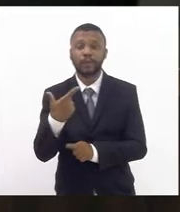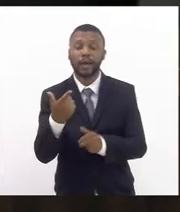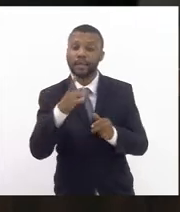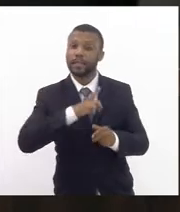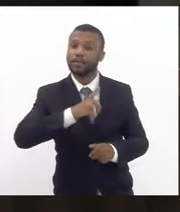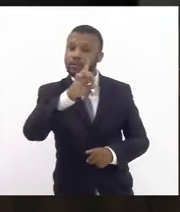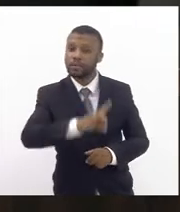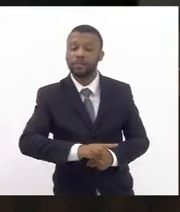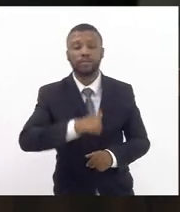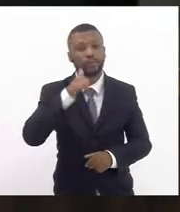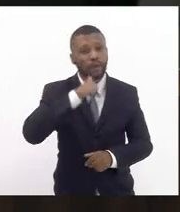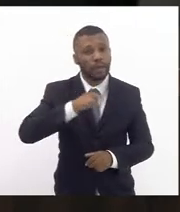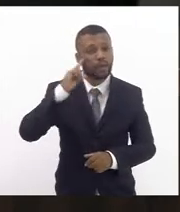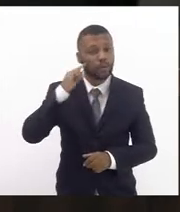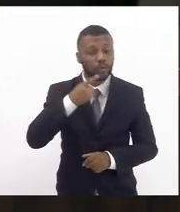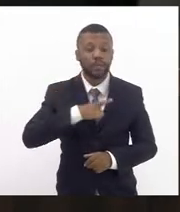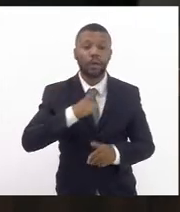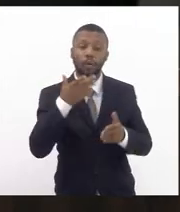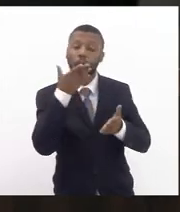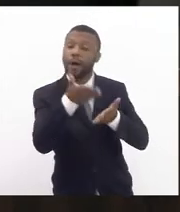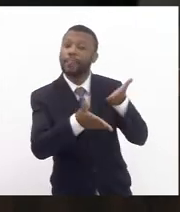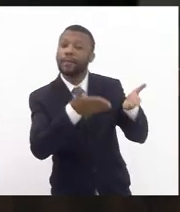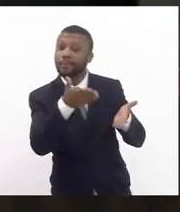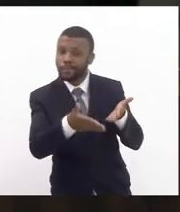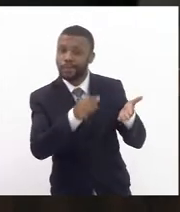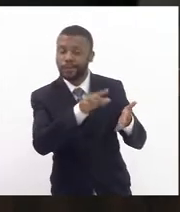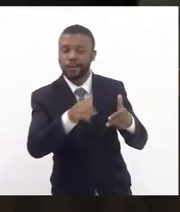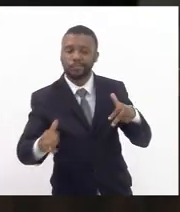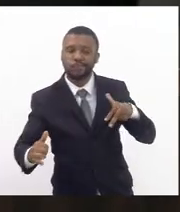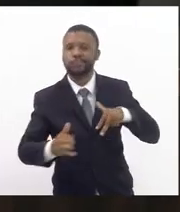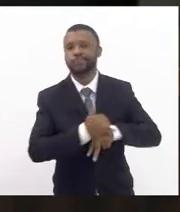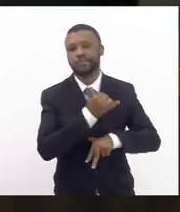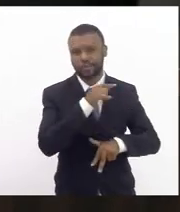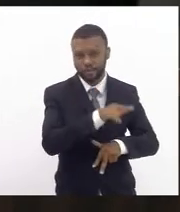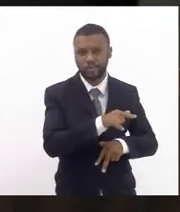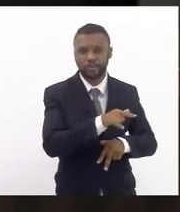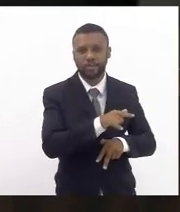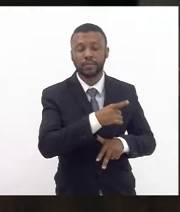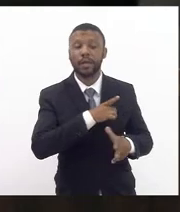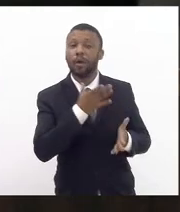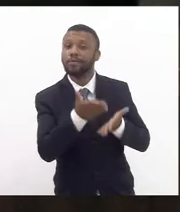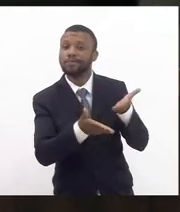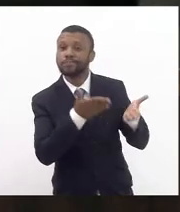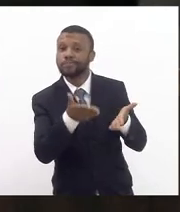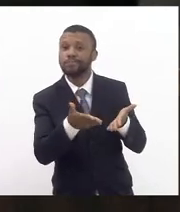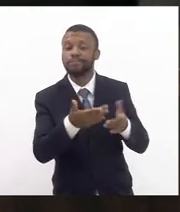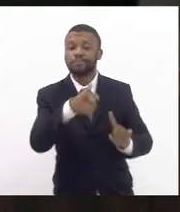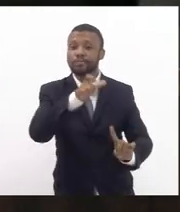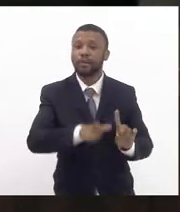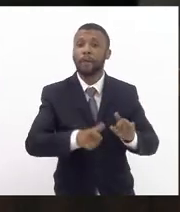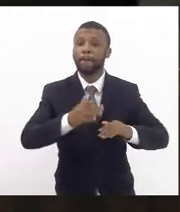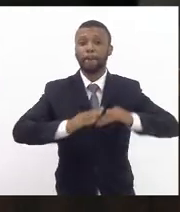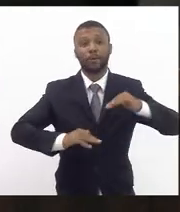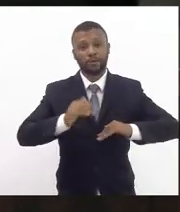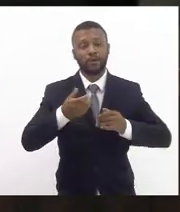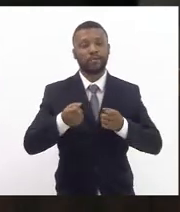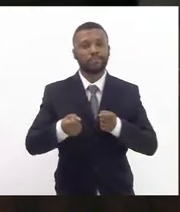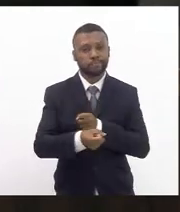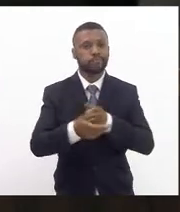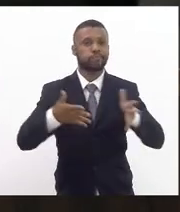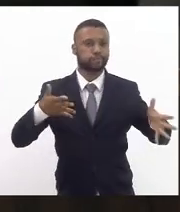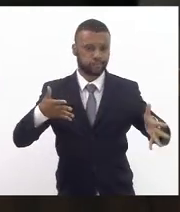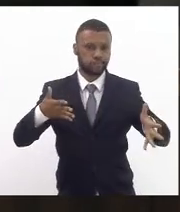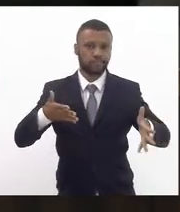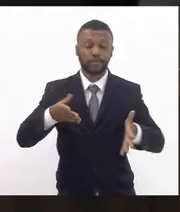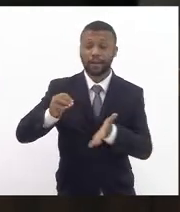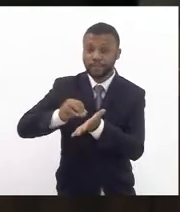de violência ao atendimento especializado com profissional proficiente em Libras, pendendo de pareceres das